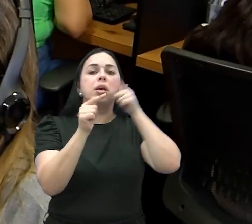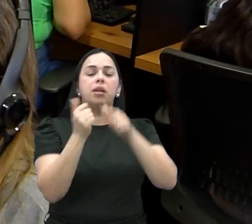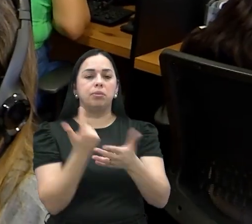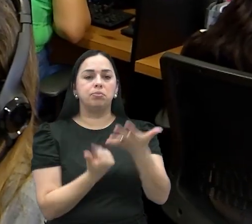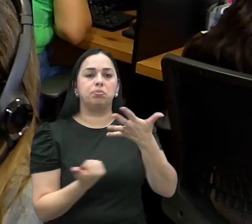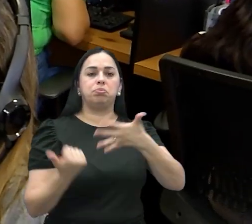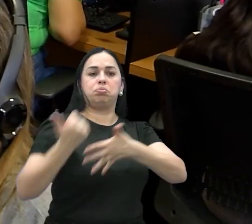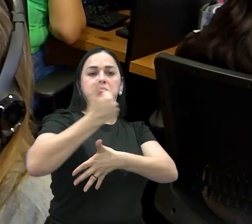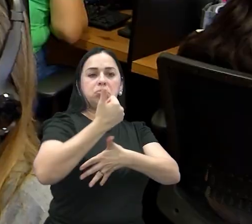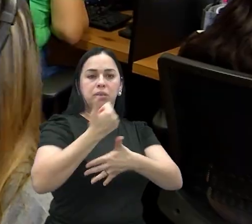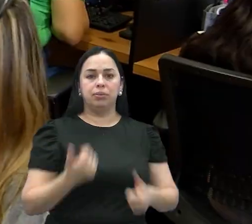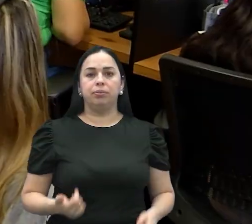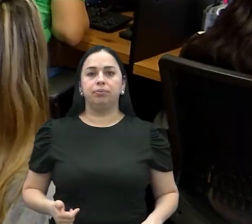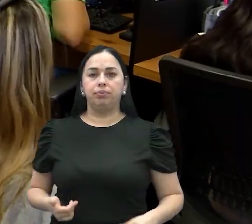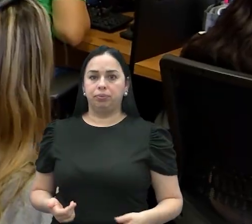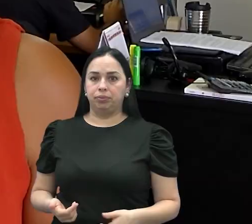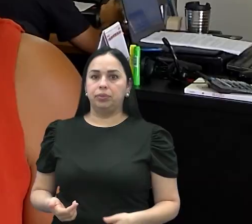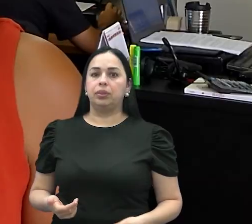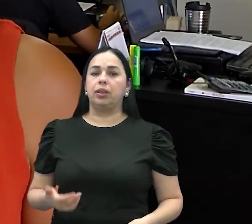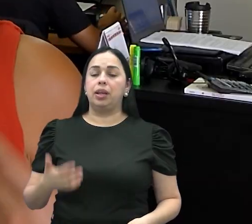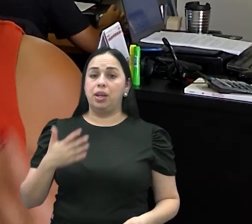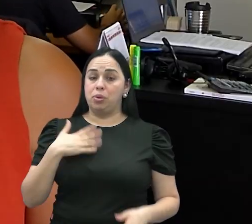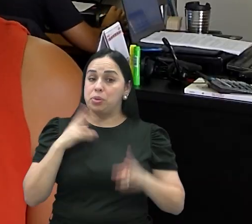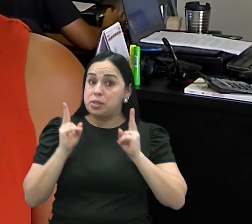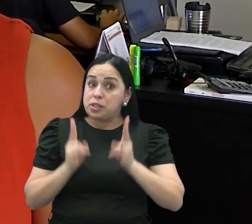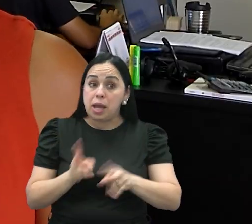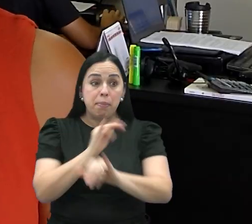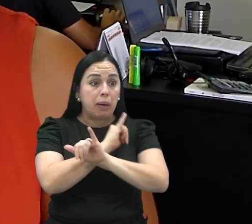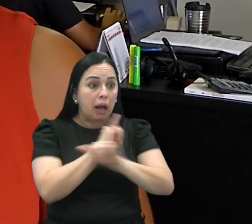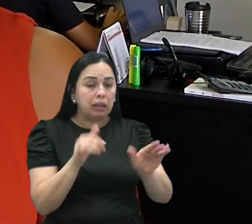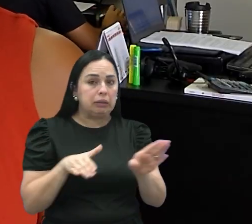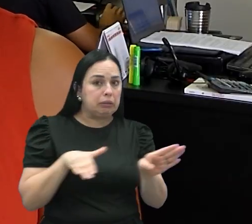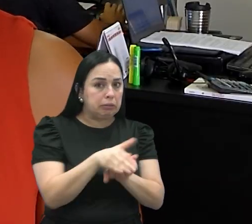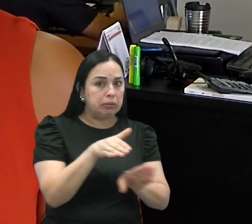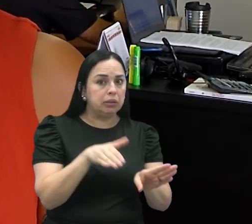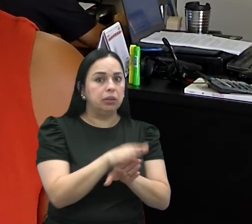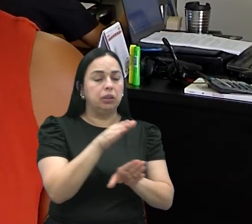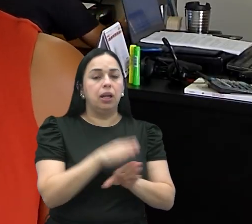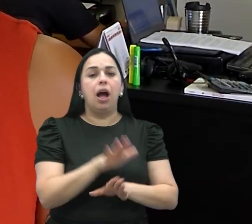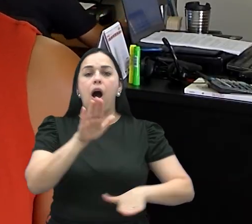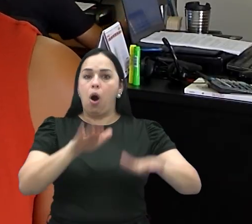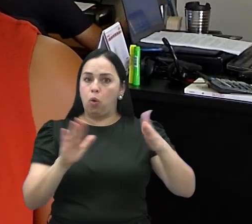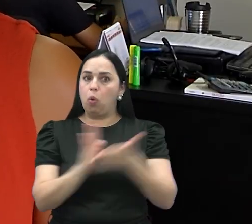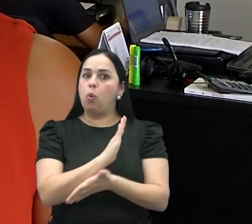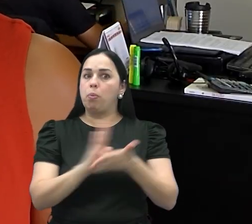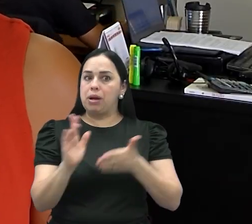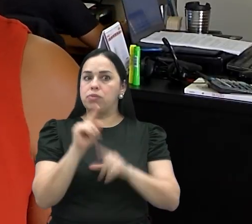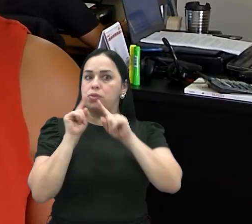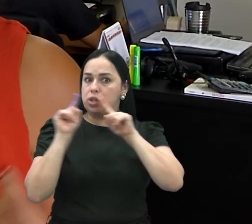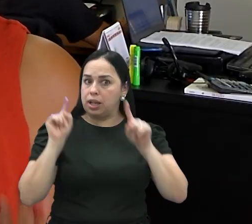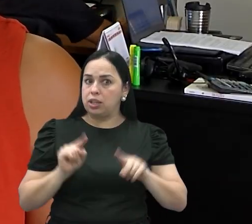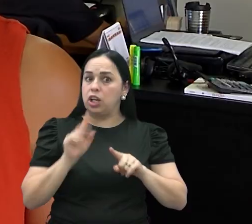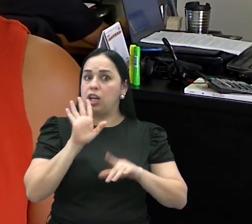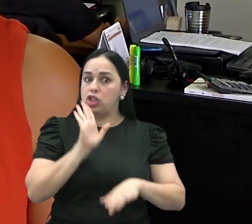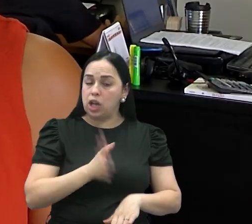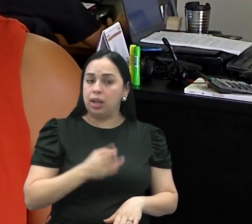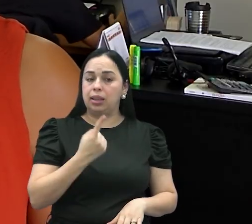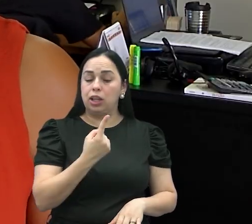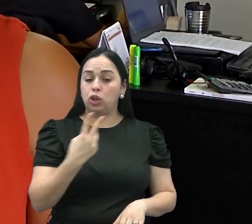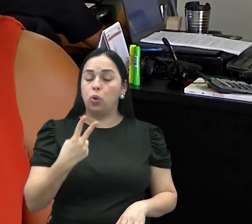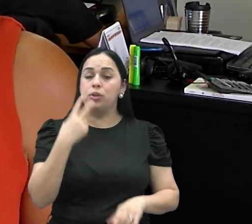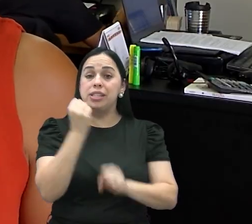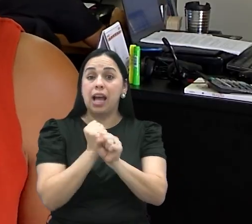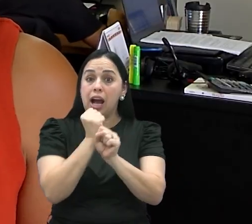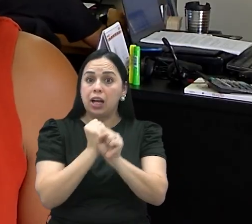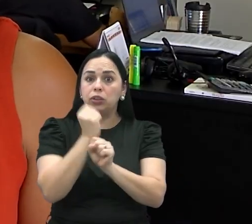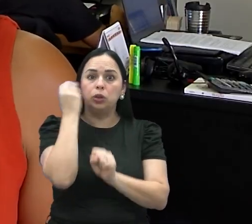vez mais destaque no mercado de trabalho. É uma briga que eu tenho aqui. Eu tenho outros funcionários que estão comigo já há 12 anos e vieram a fazer um curso